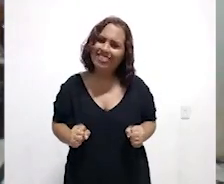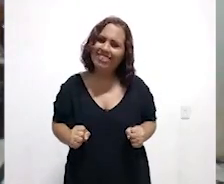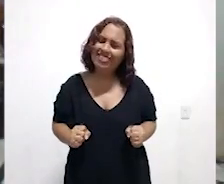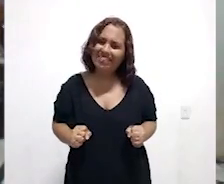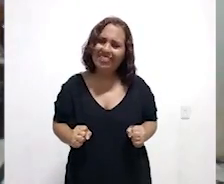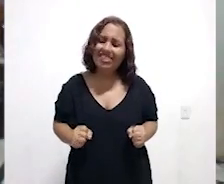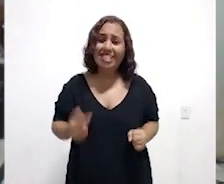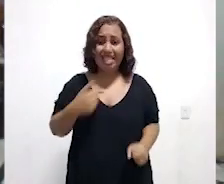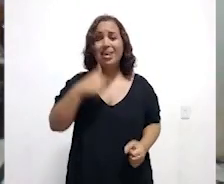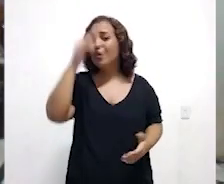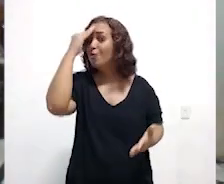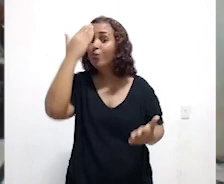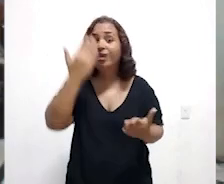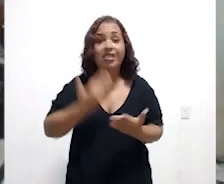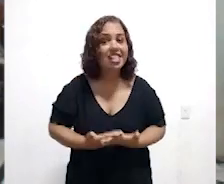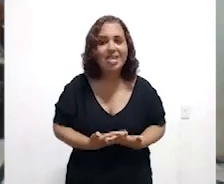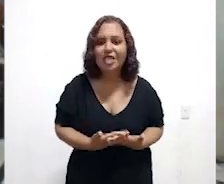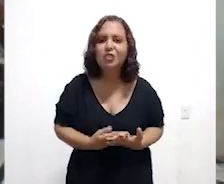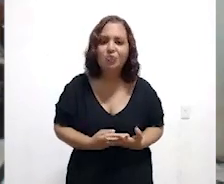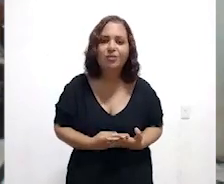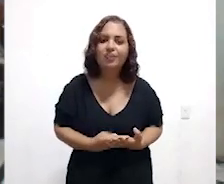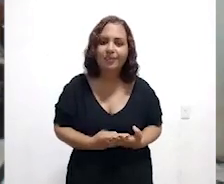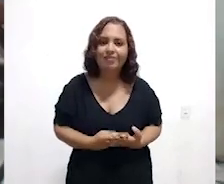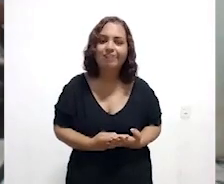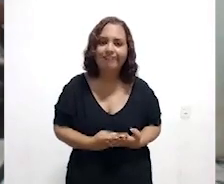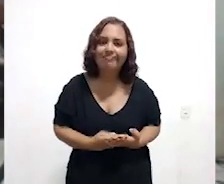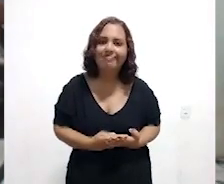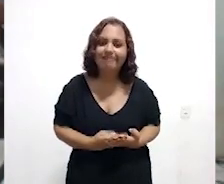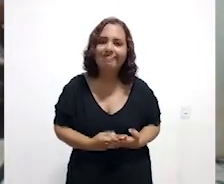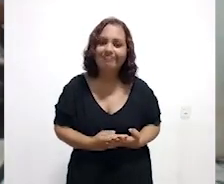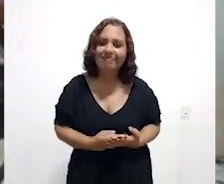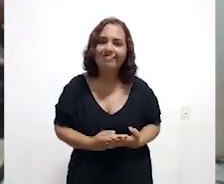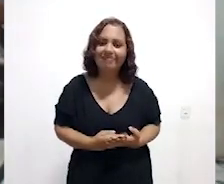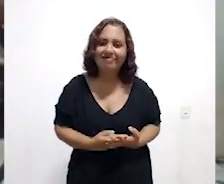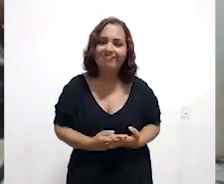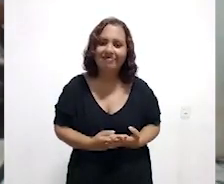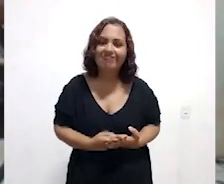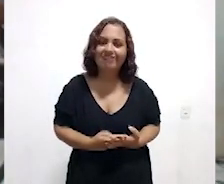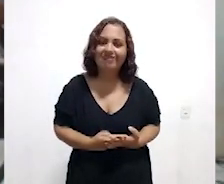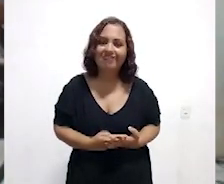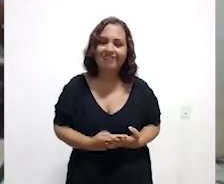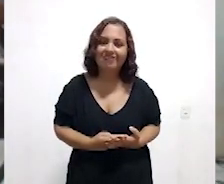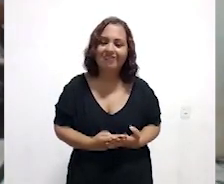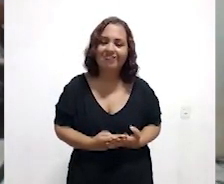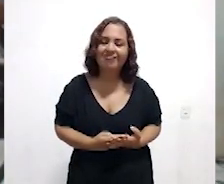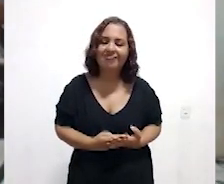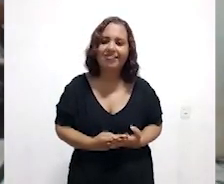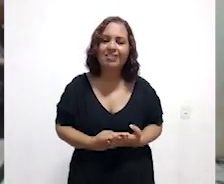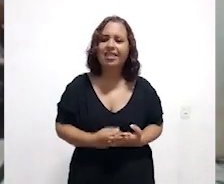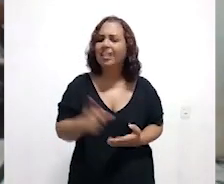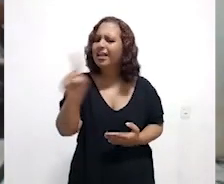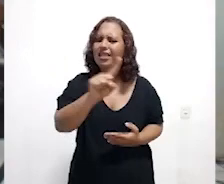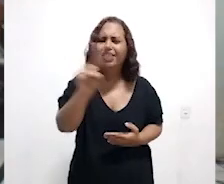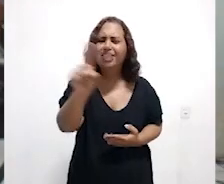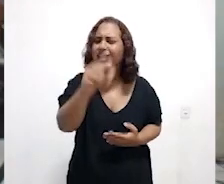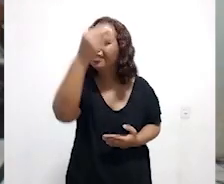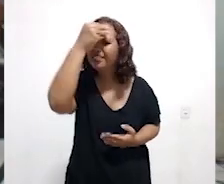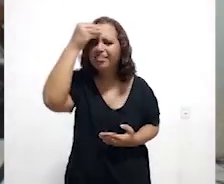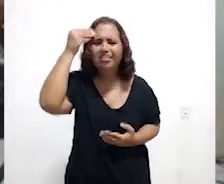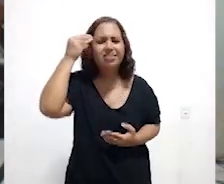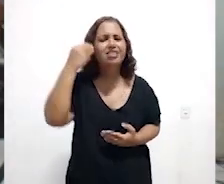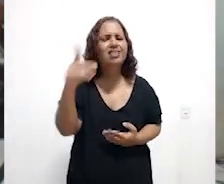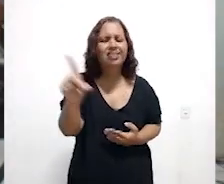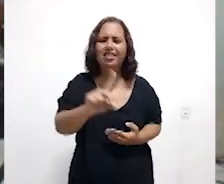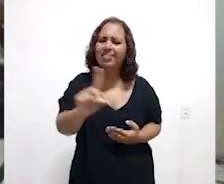Eu creio. Não se esqueça,